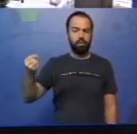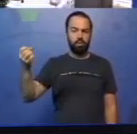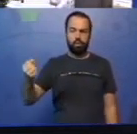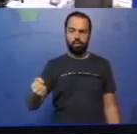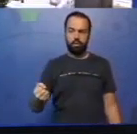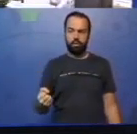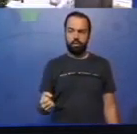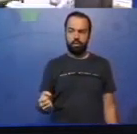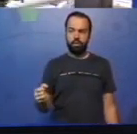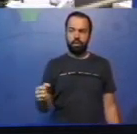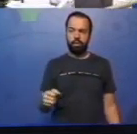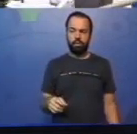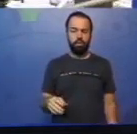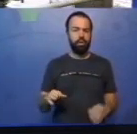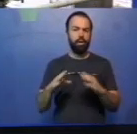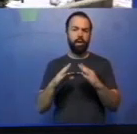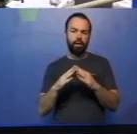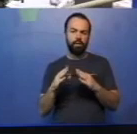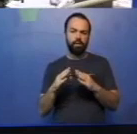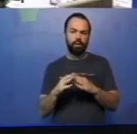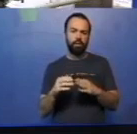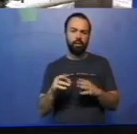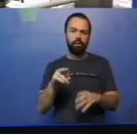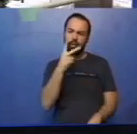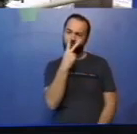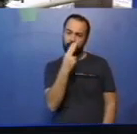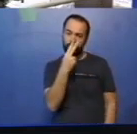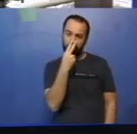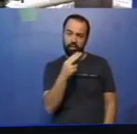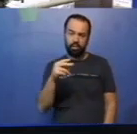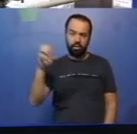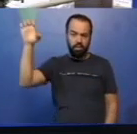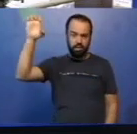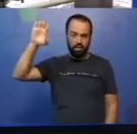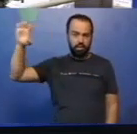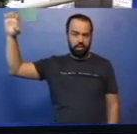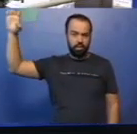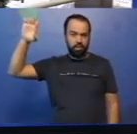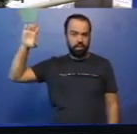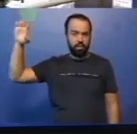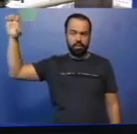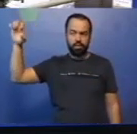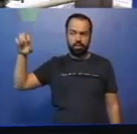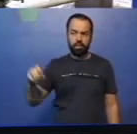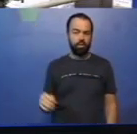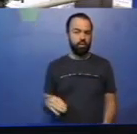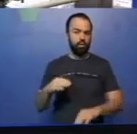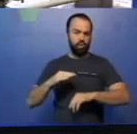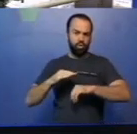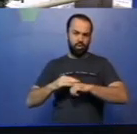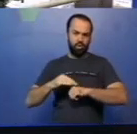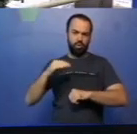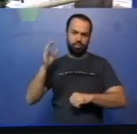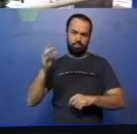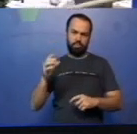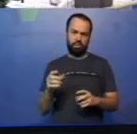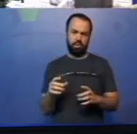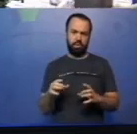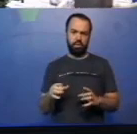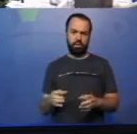prédios, né, dessas casas, tem influência europeia e essas construções têm uma melhor qualidade, uma melhor